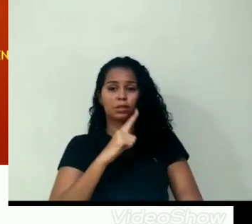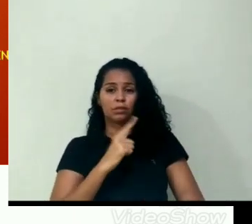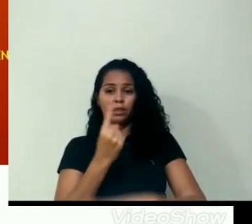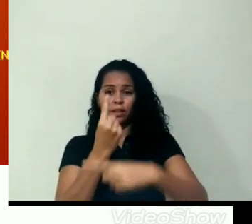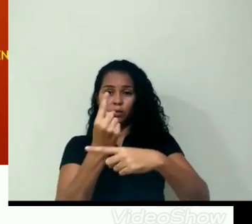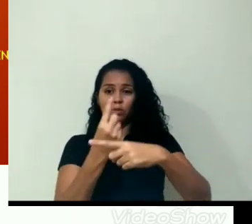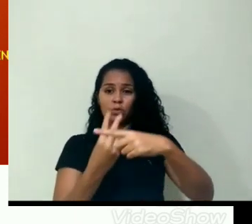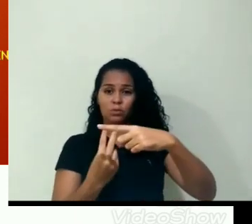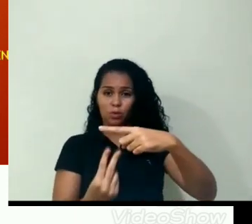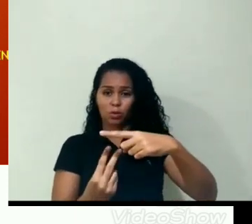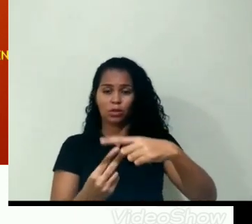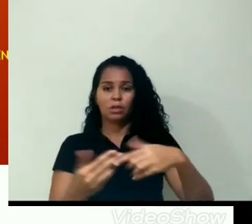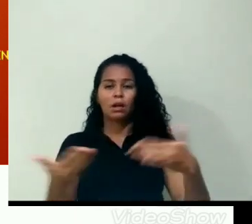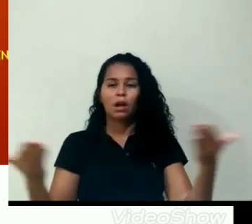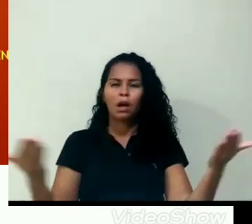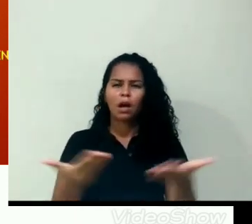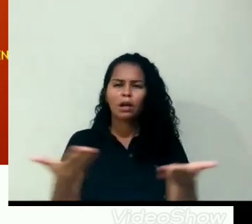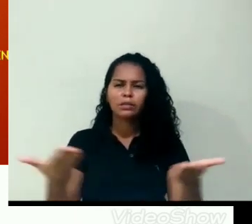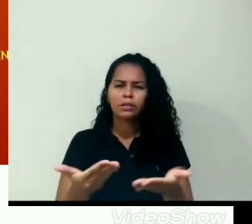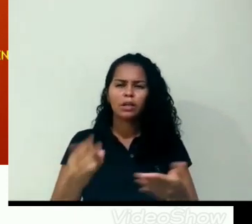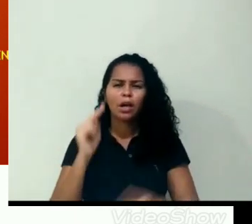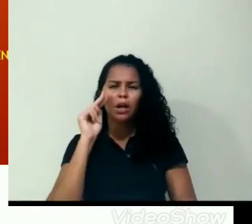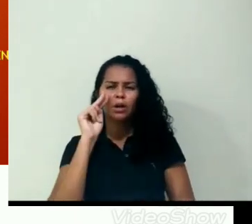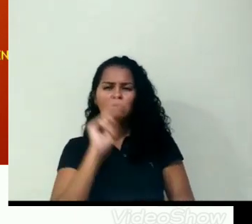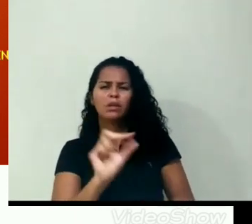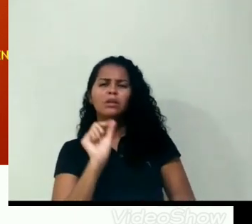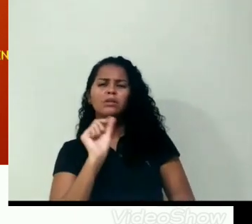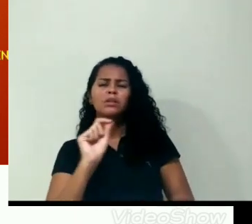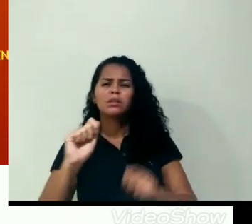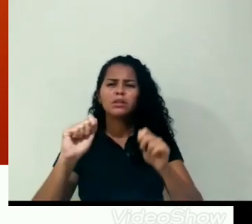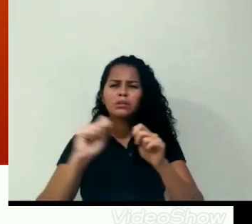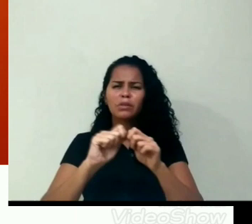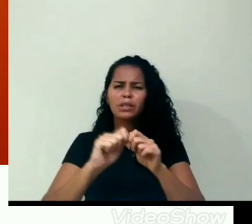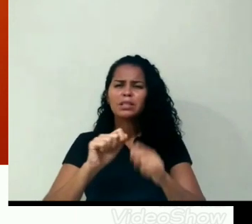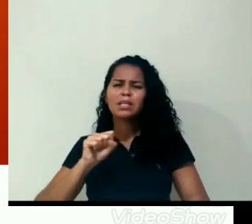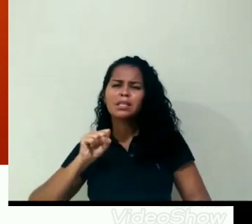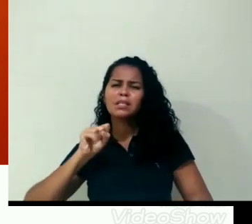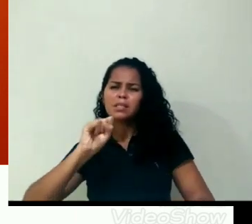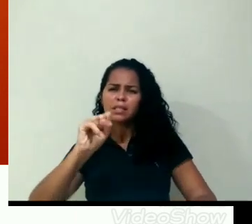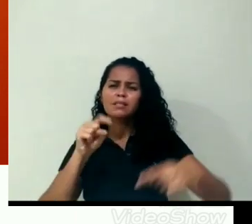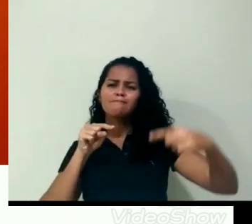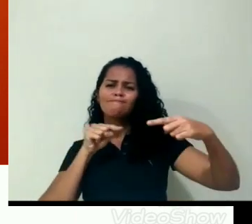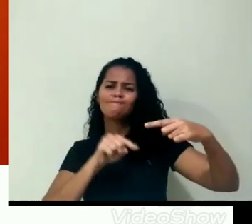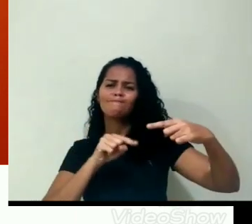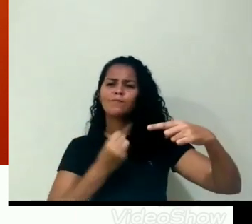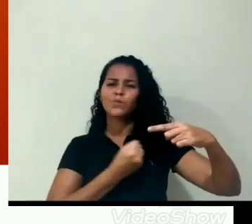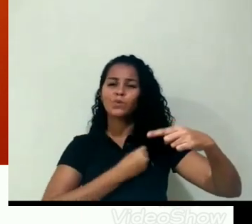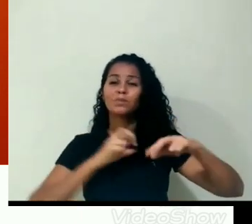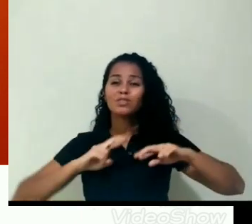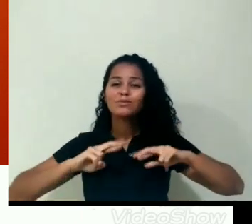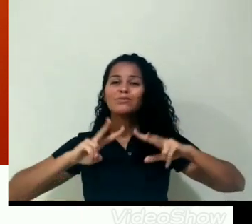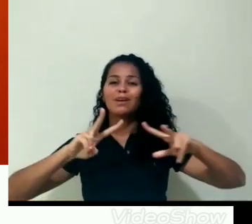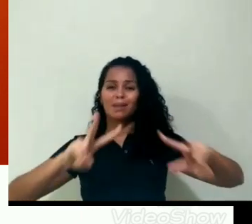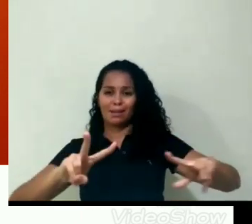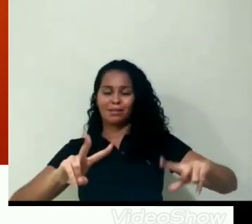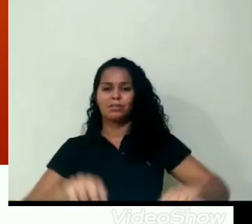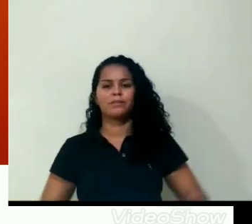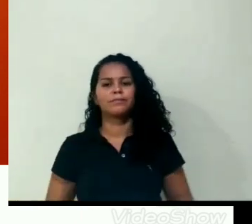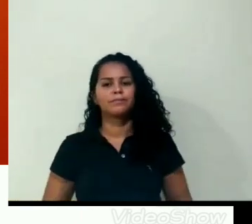diferentes. Quando os denominadores são diferentes, você não vai somar as frações. O que você vai fazer é trabalhar com